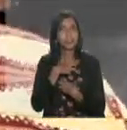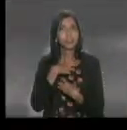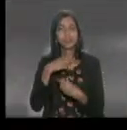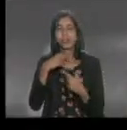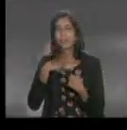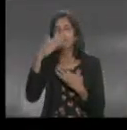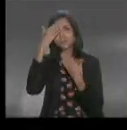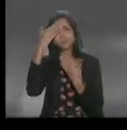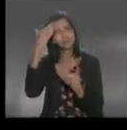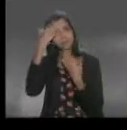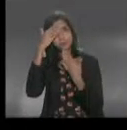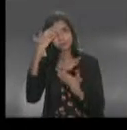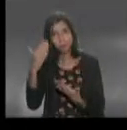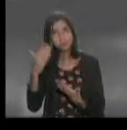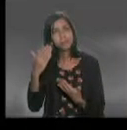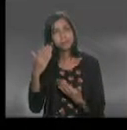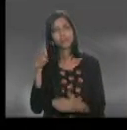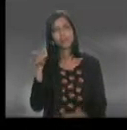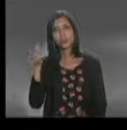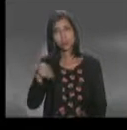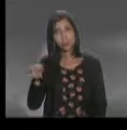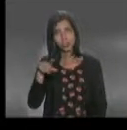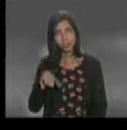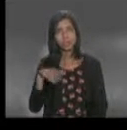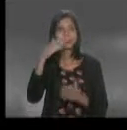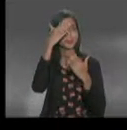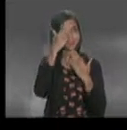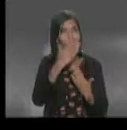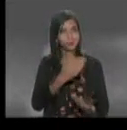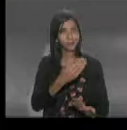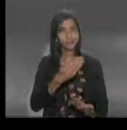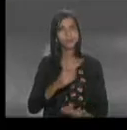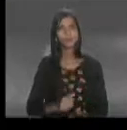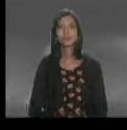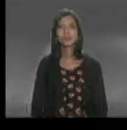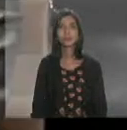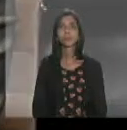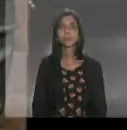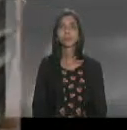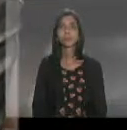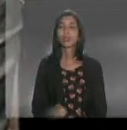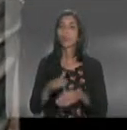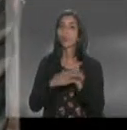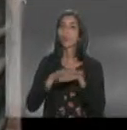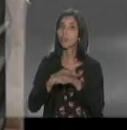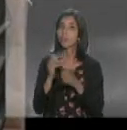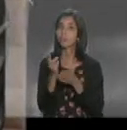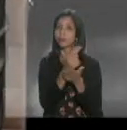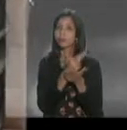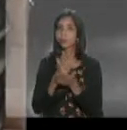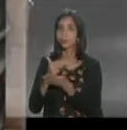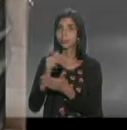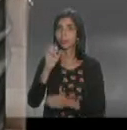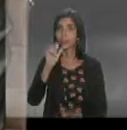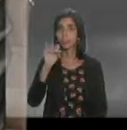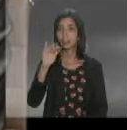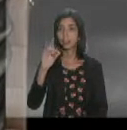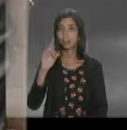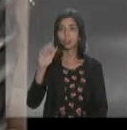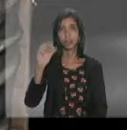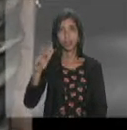Eu que tenho que agradecer, tá, vocês. Muito obrigado, querido. Eu conversei com o artista plástico